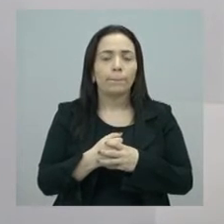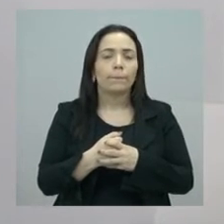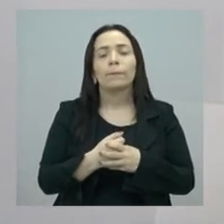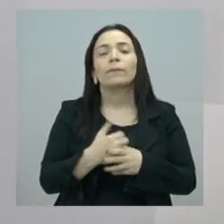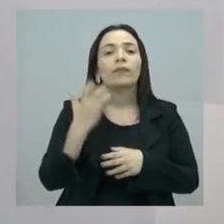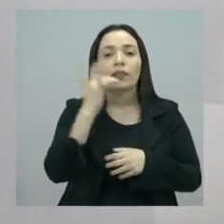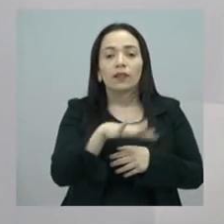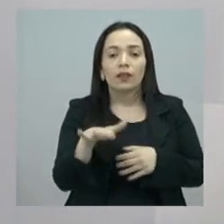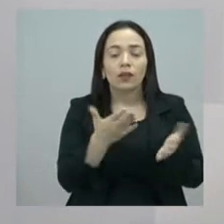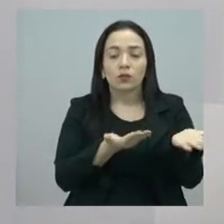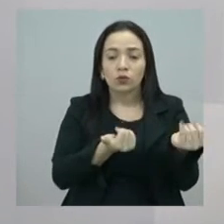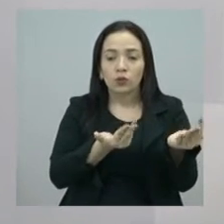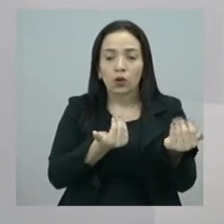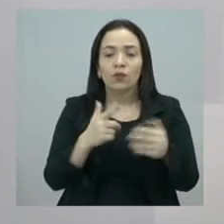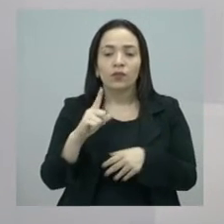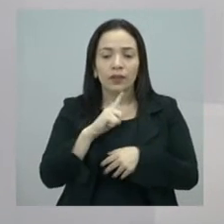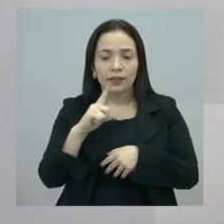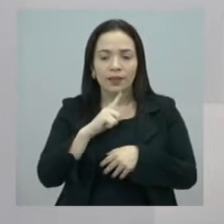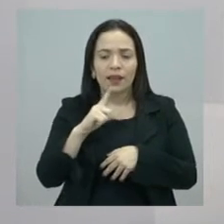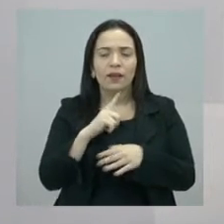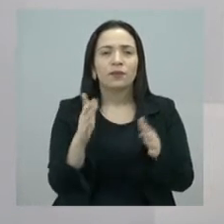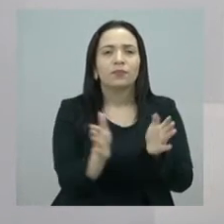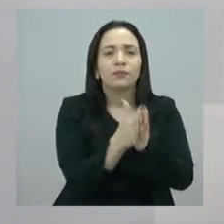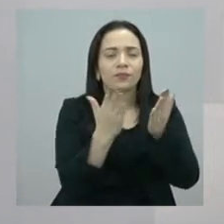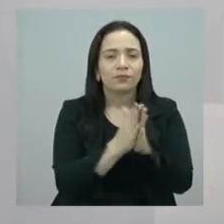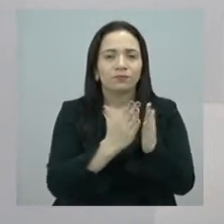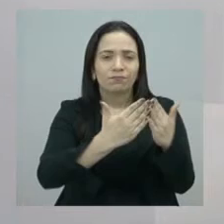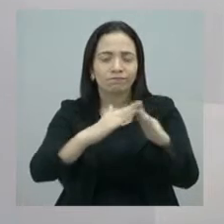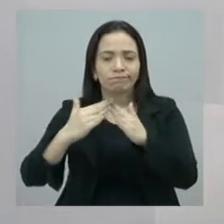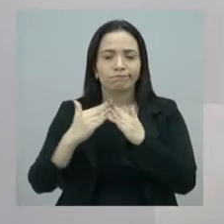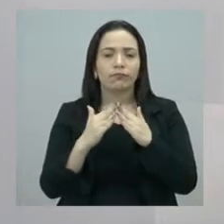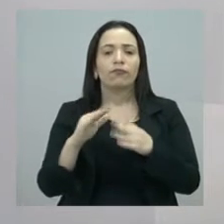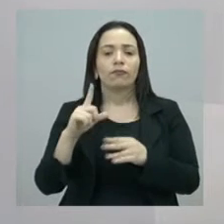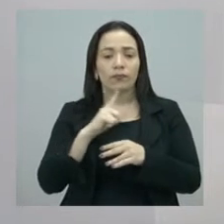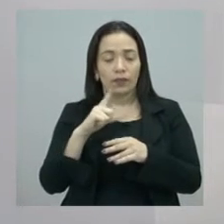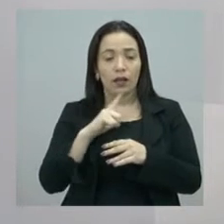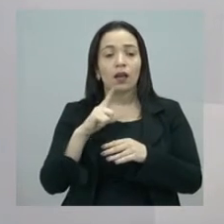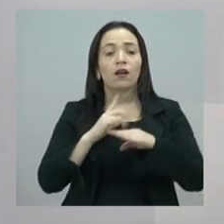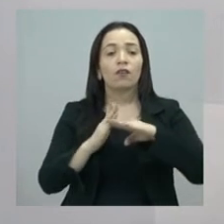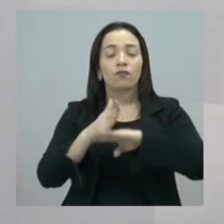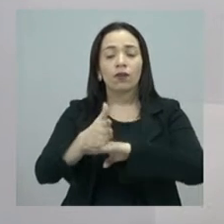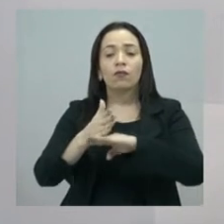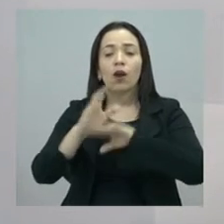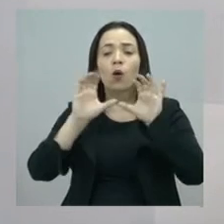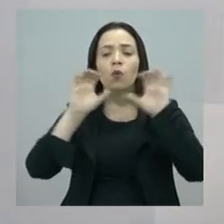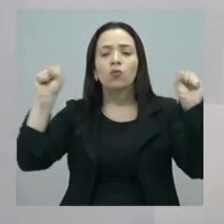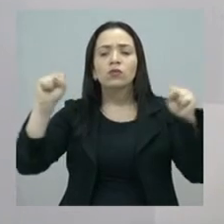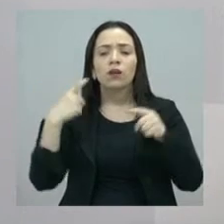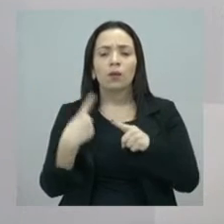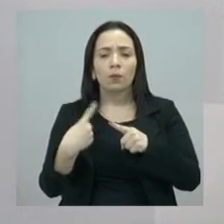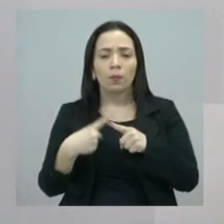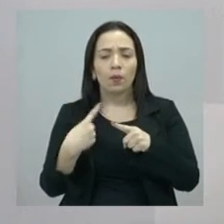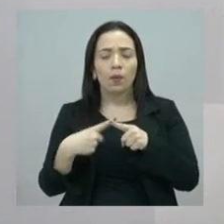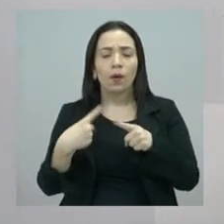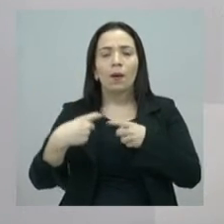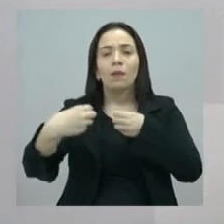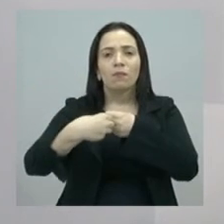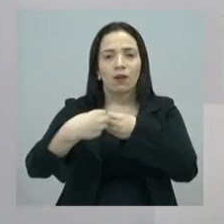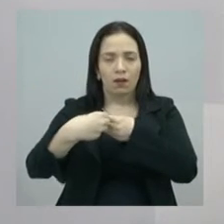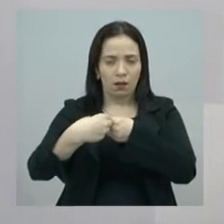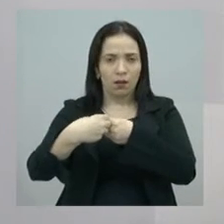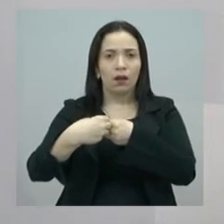os adolescentes que estão no entorno da periferia, elas acessam mais o Conselho Tutelar. Por quê? Porque há mais violações